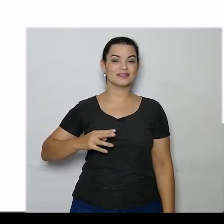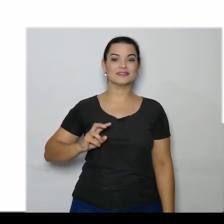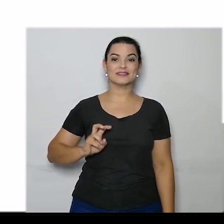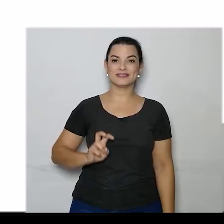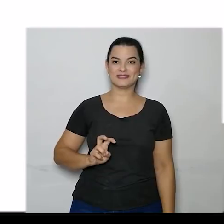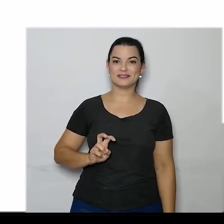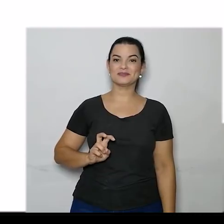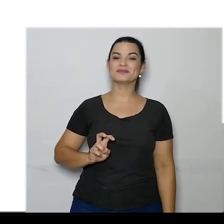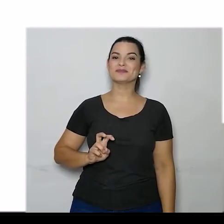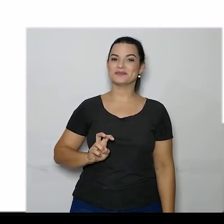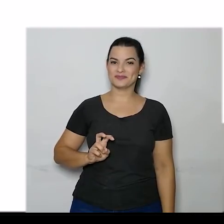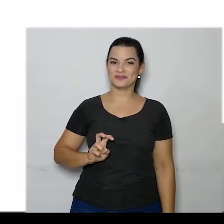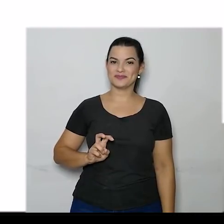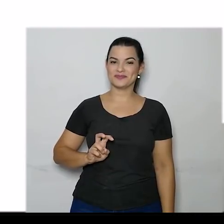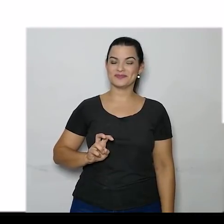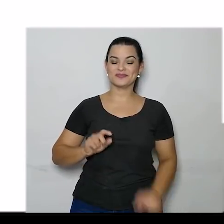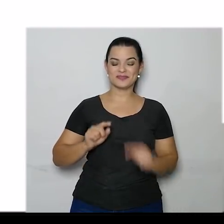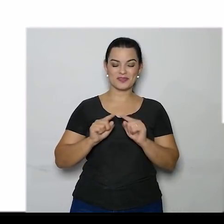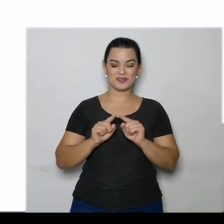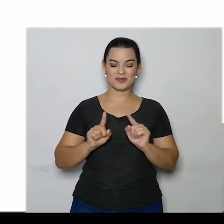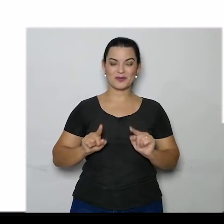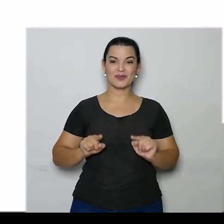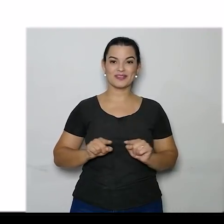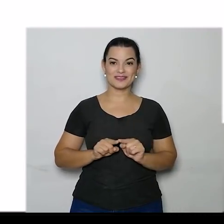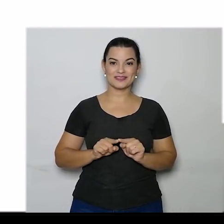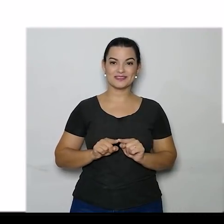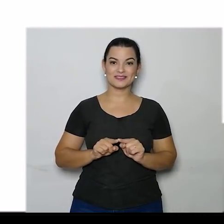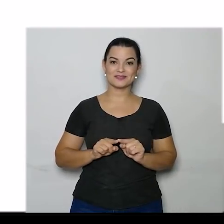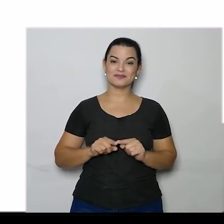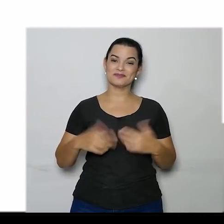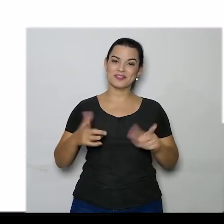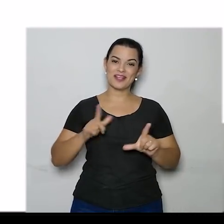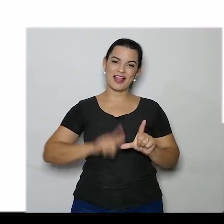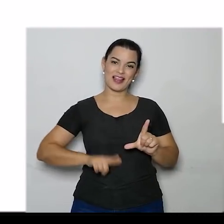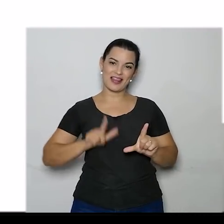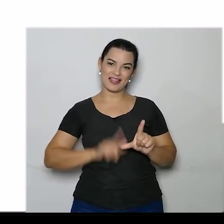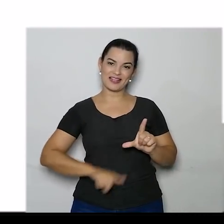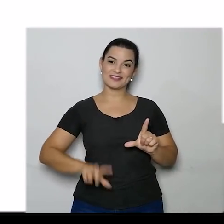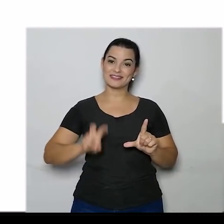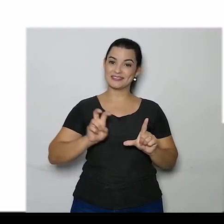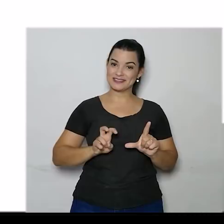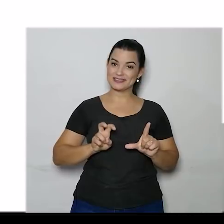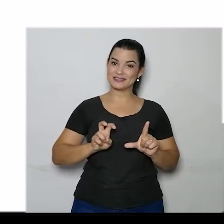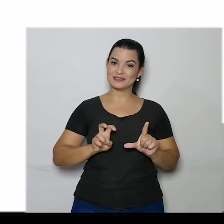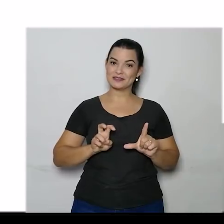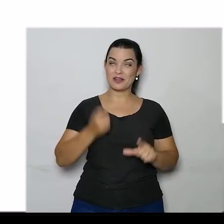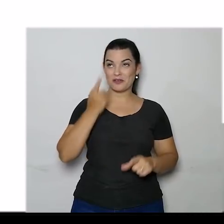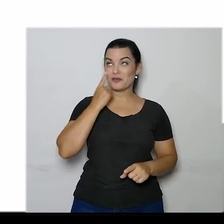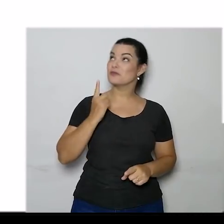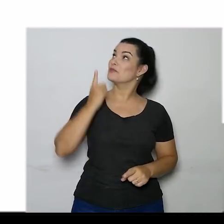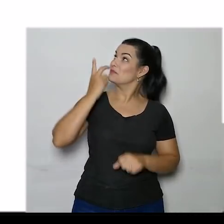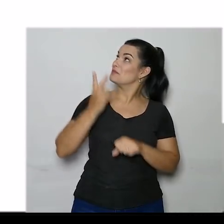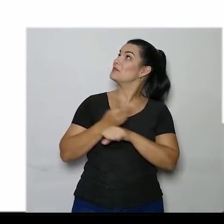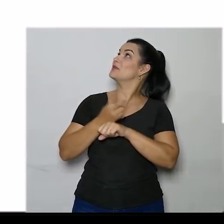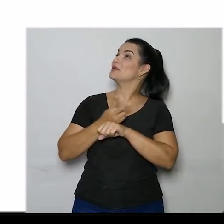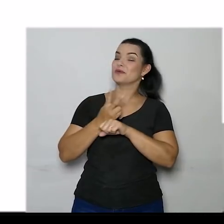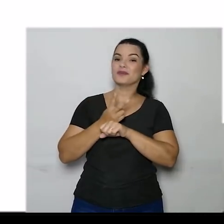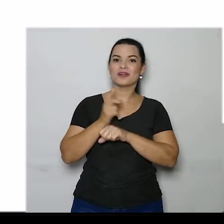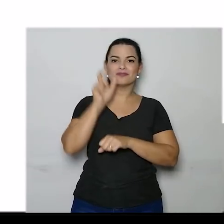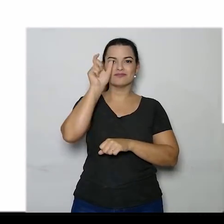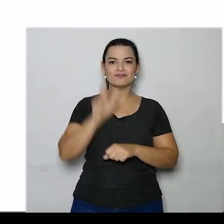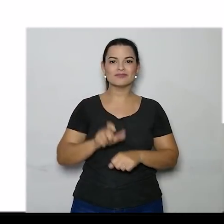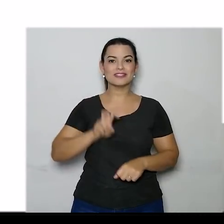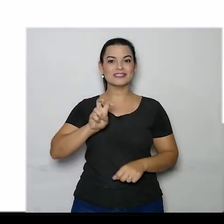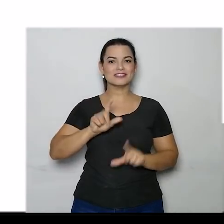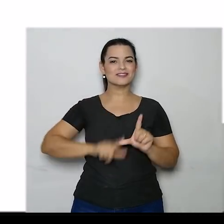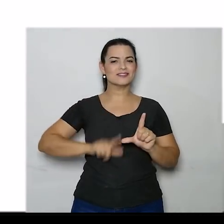1, 2, 3, 4, 5. 5 quadradinhos, 5 letras. Coluna de 5 letras lá em cima. Vamos lá. Será que você consegue